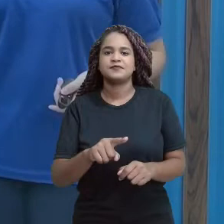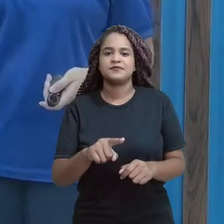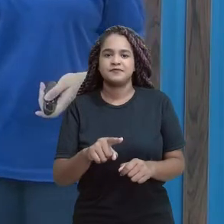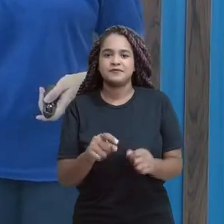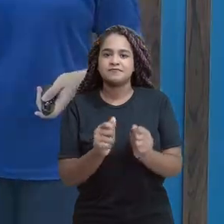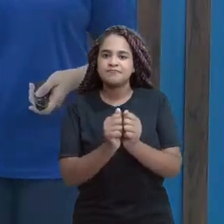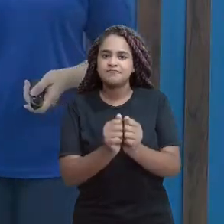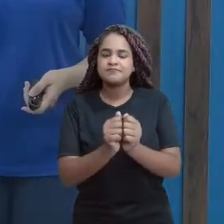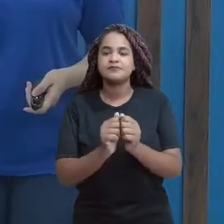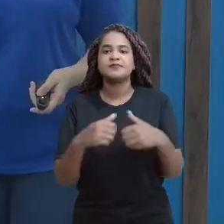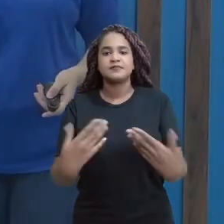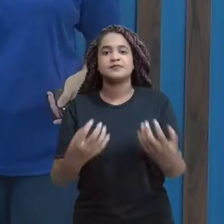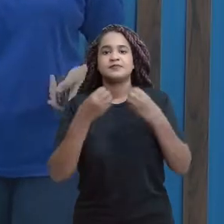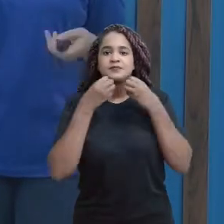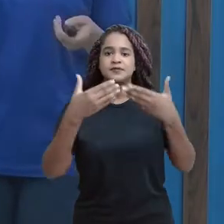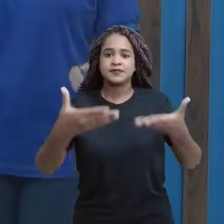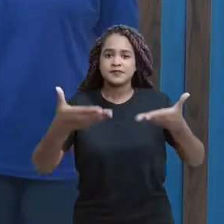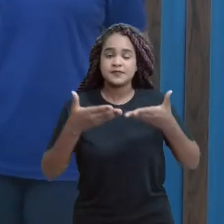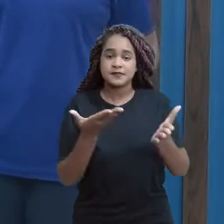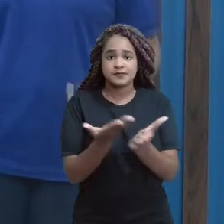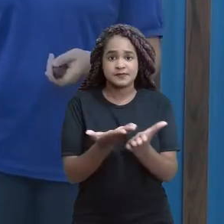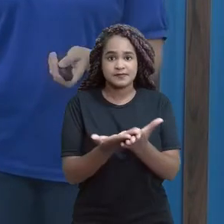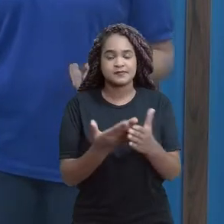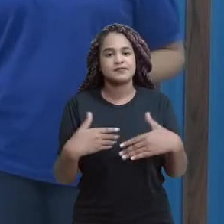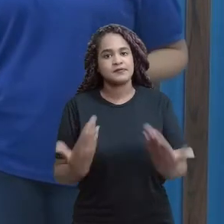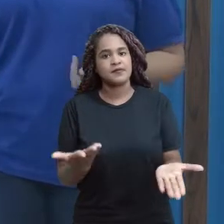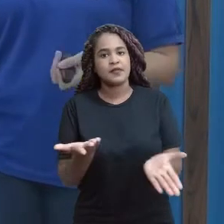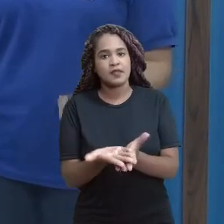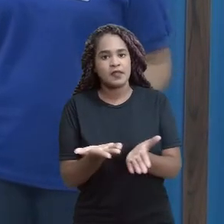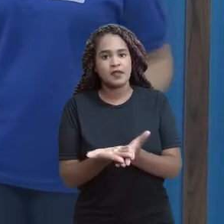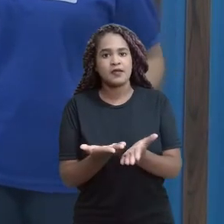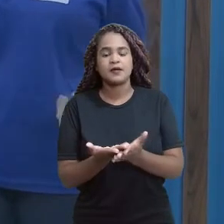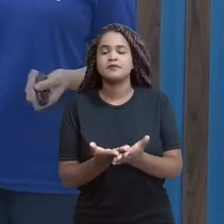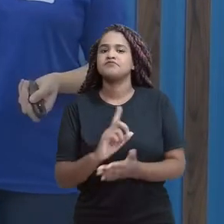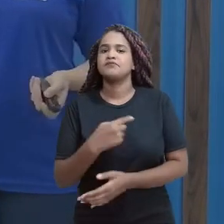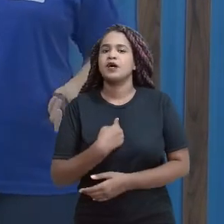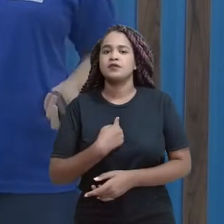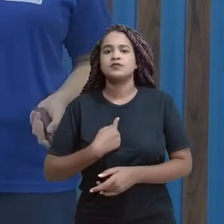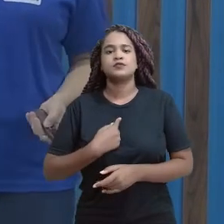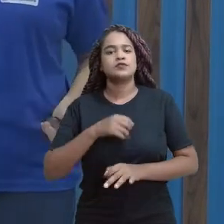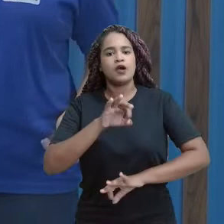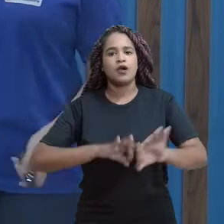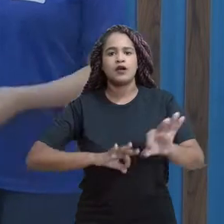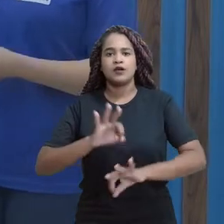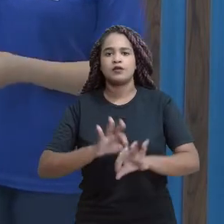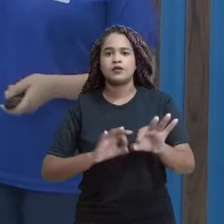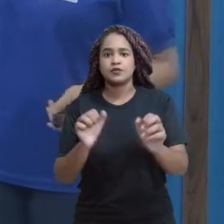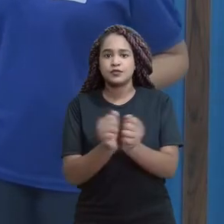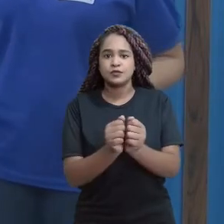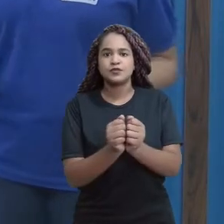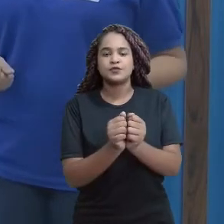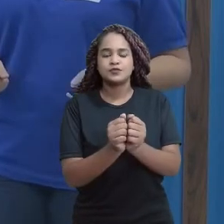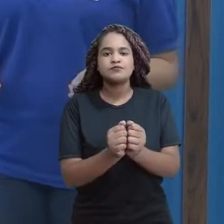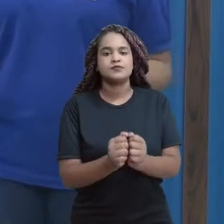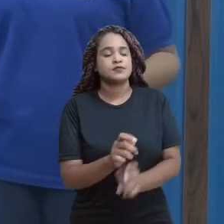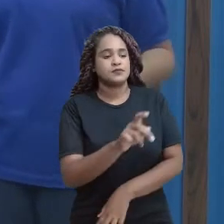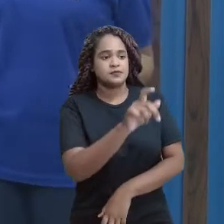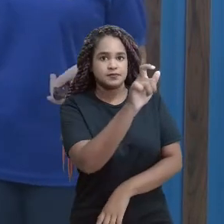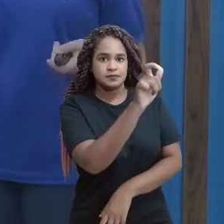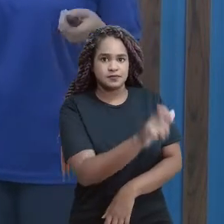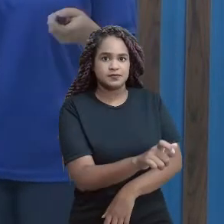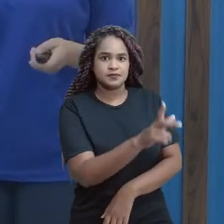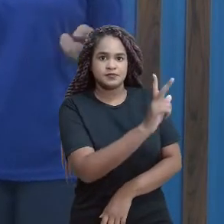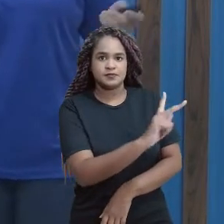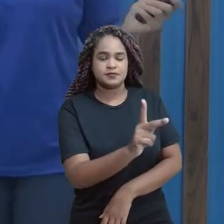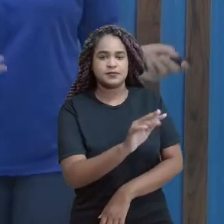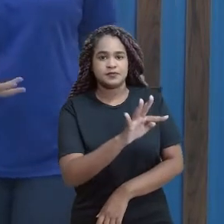bem-vindas mais uma vez à nossa aula. Essa aula aqui é produzida em conjunto, né, gente? Como vocês bem sabem, o professor Tiago produzindo aqui as nossas